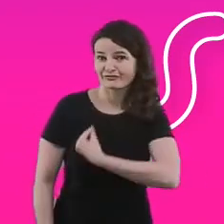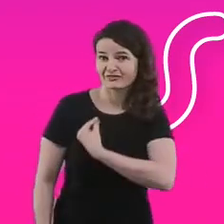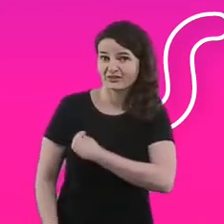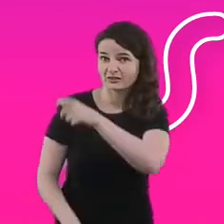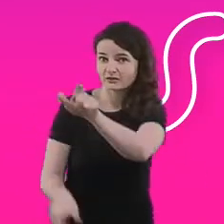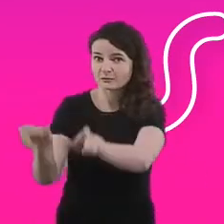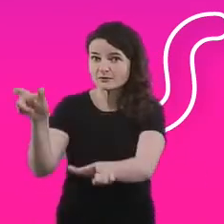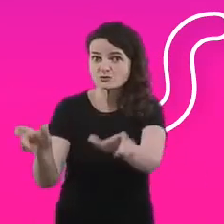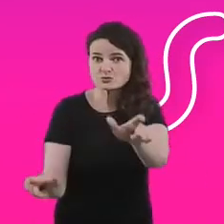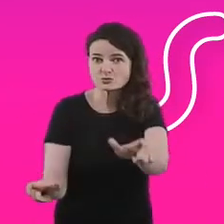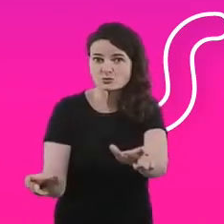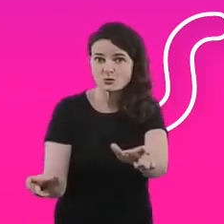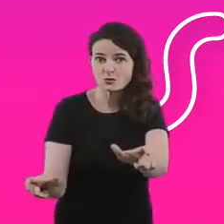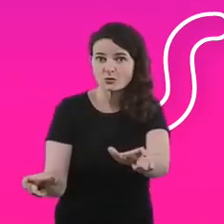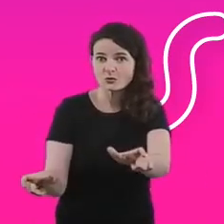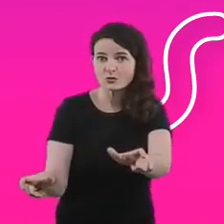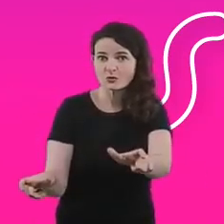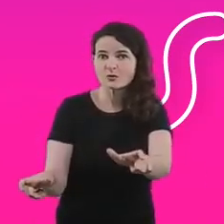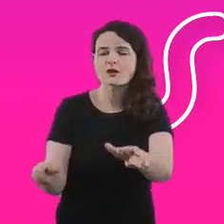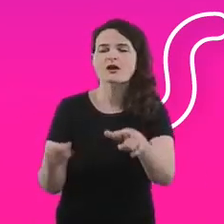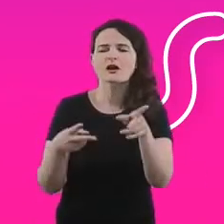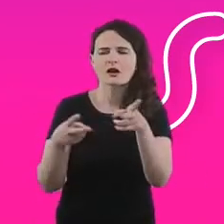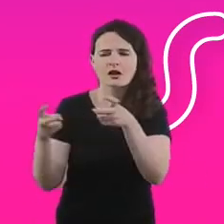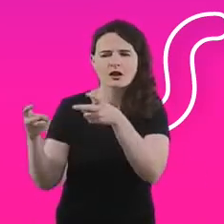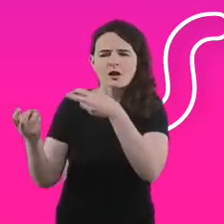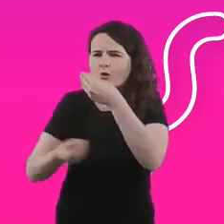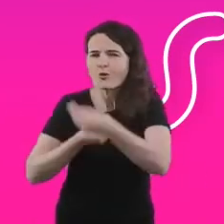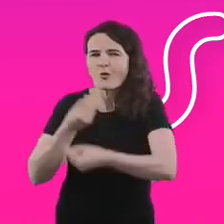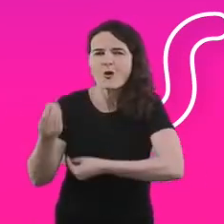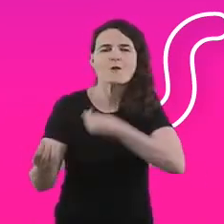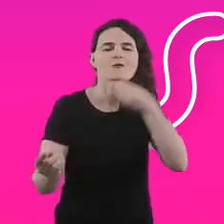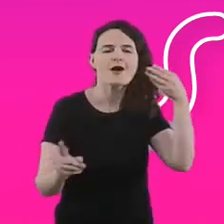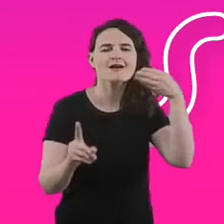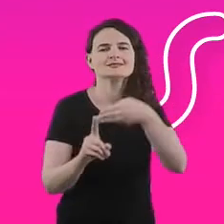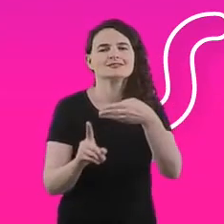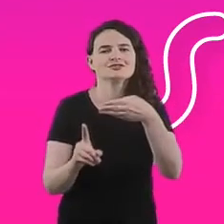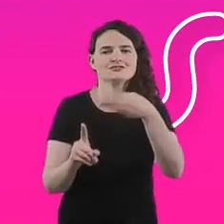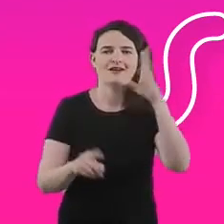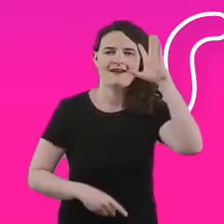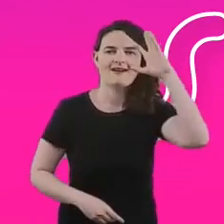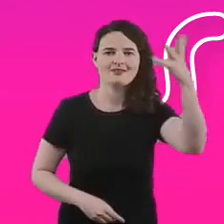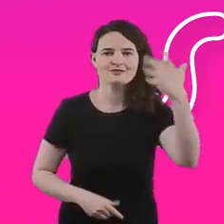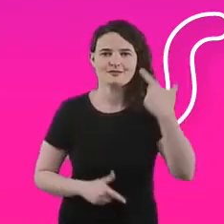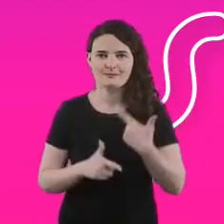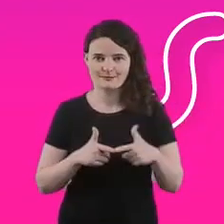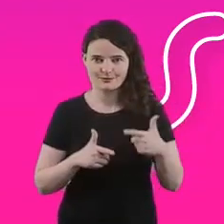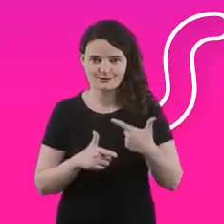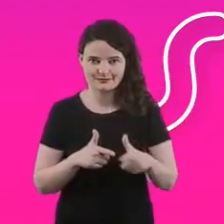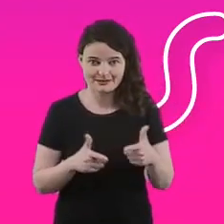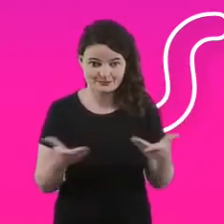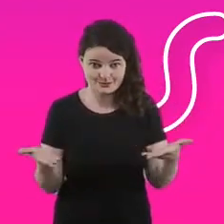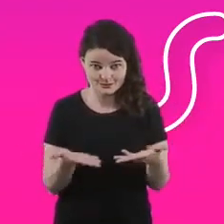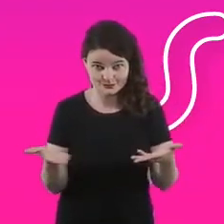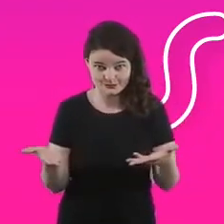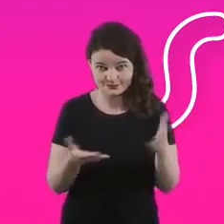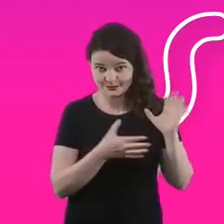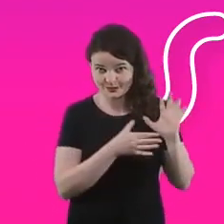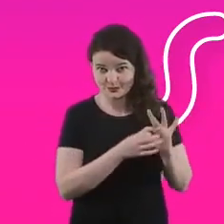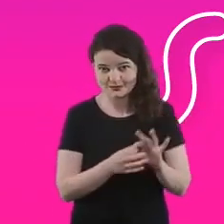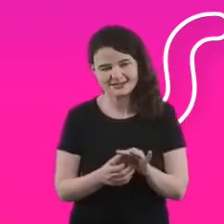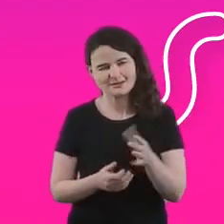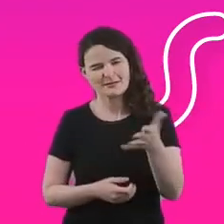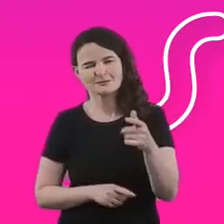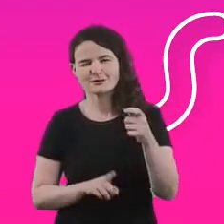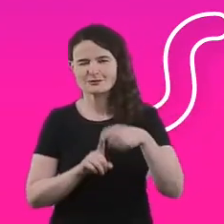poderia ser o mais assertivo possível para contribuir para a solução desse problema que se mostrava naquele momento, ali em meados de março